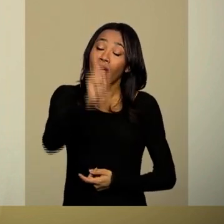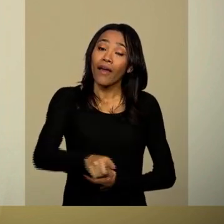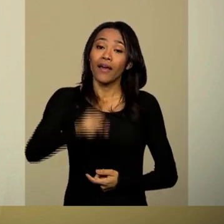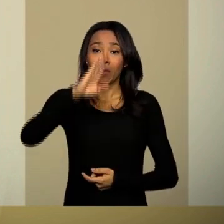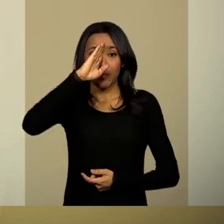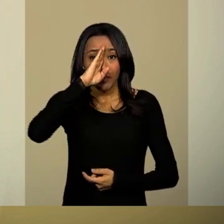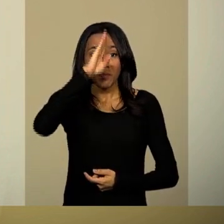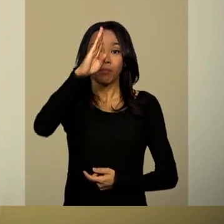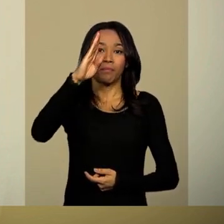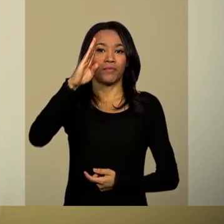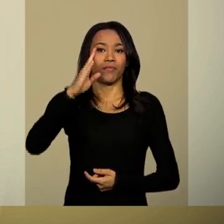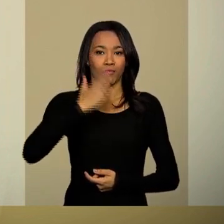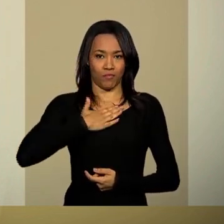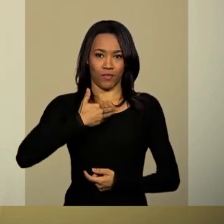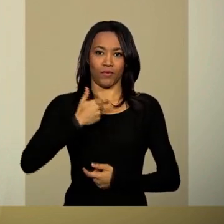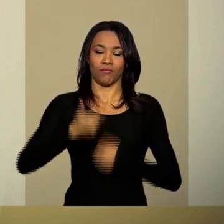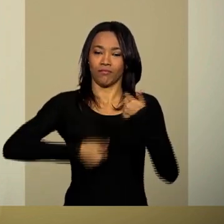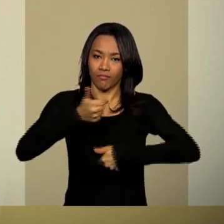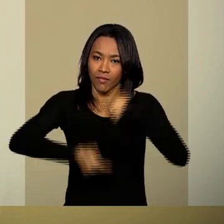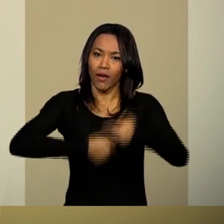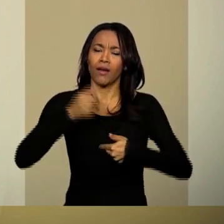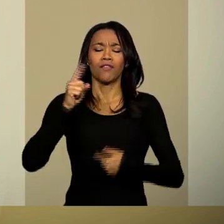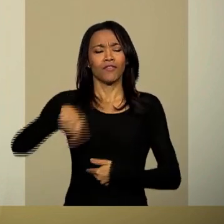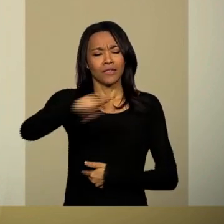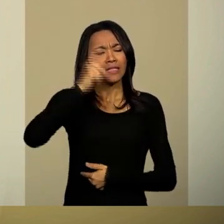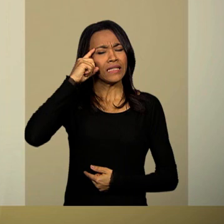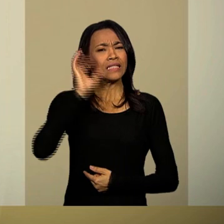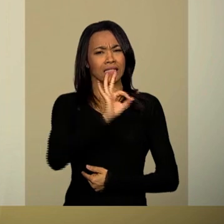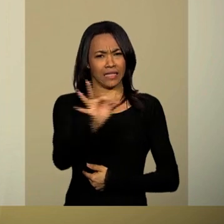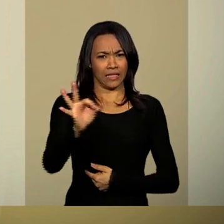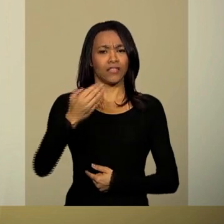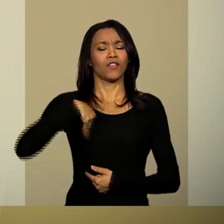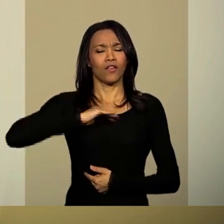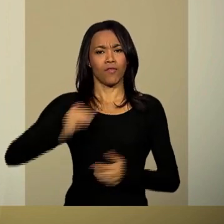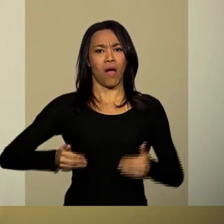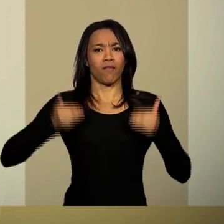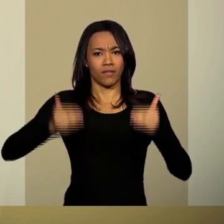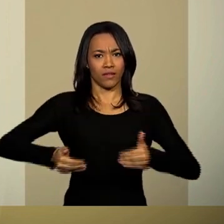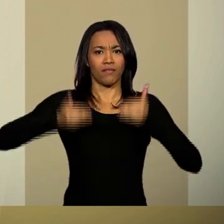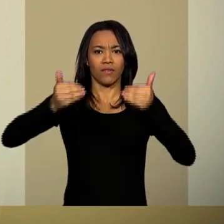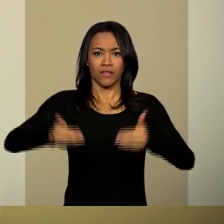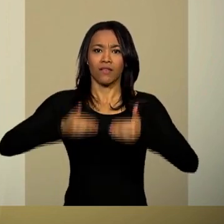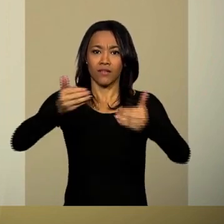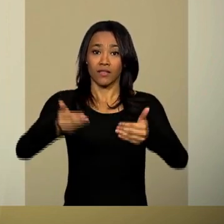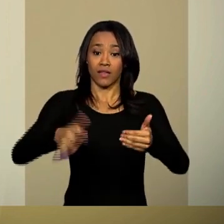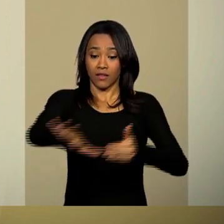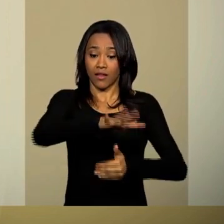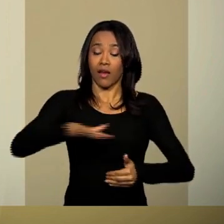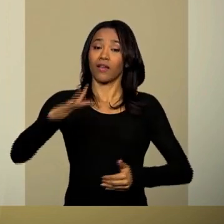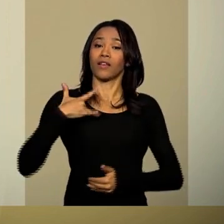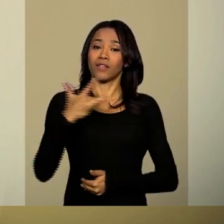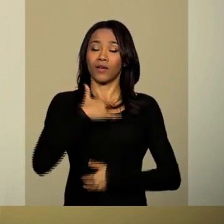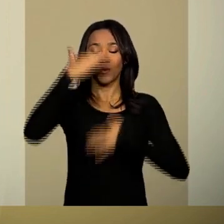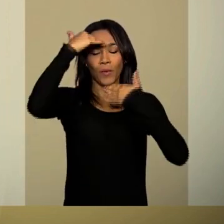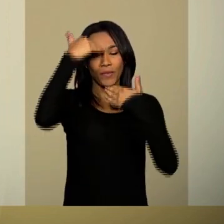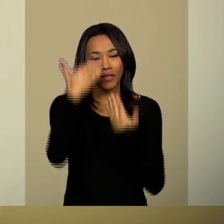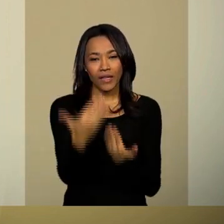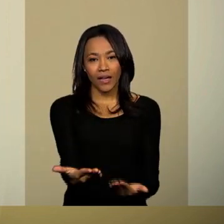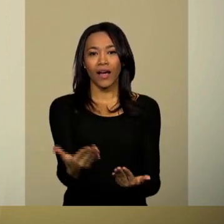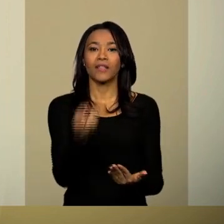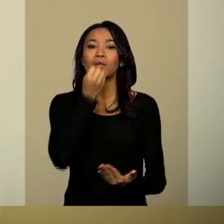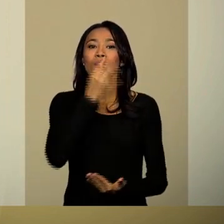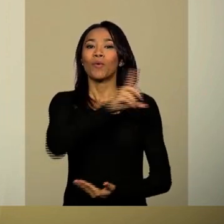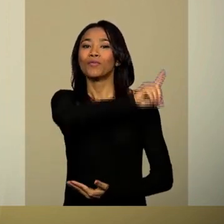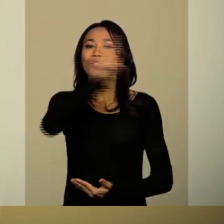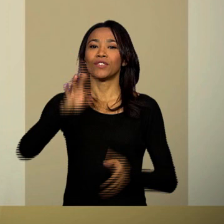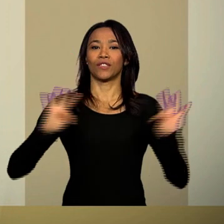prioridade para nós pode ter certeza Luciano nós vamos avançar muito em atendimento à saúde muito obrigada Luciano e